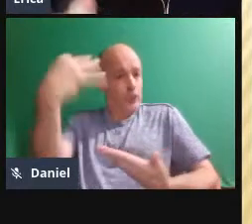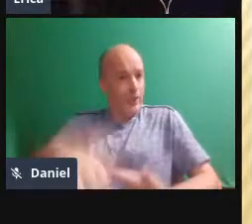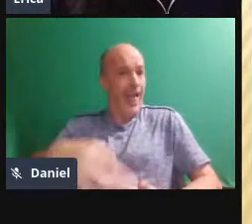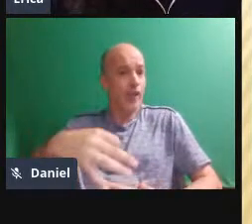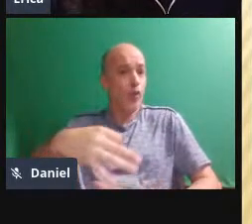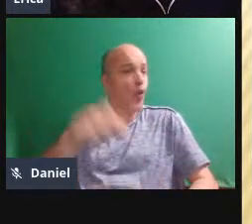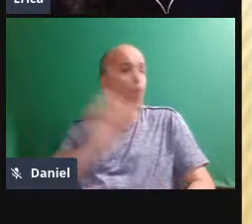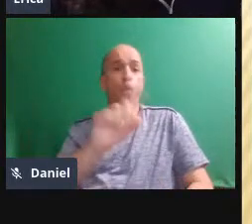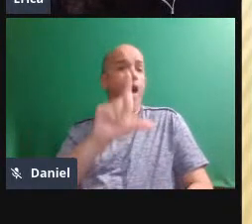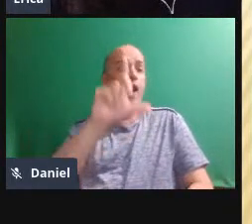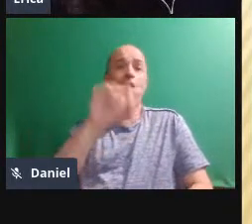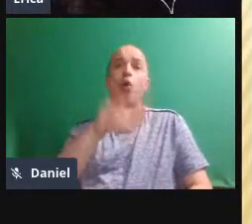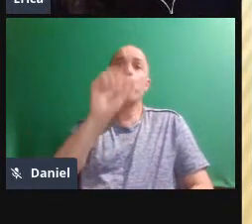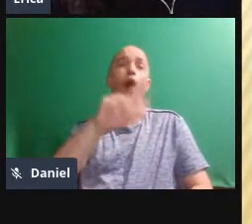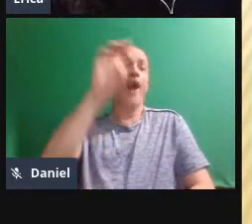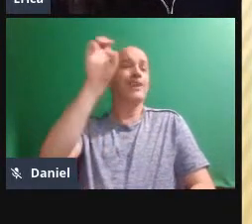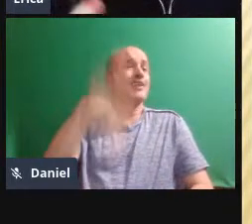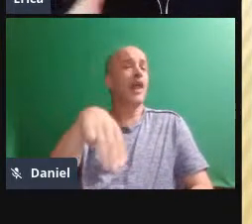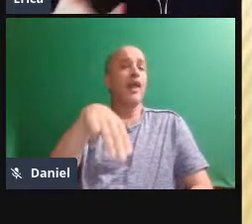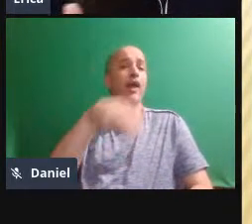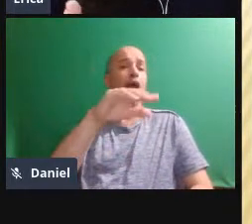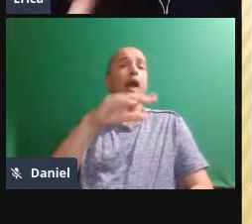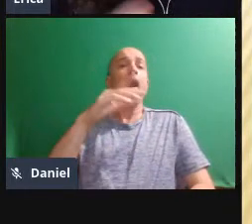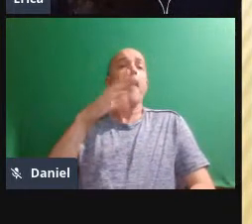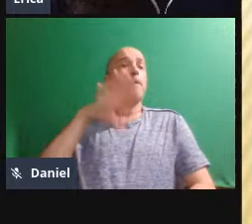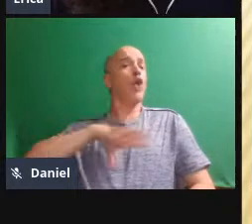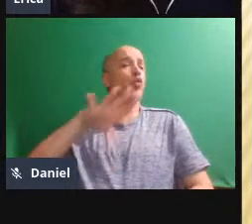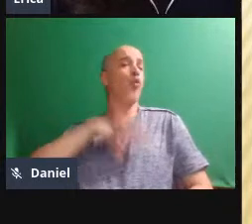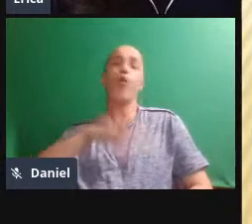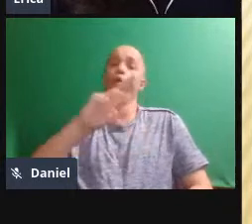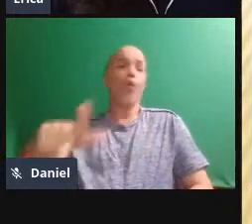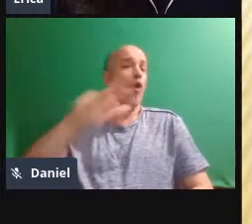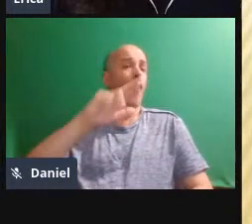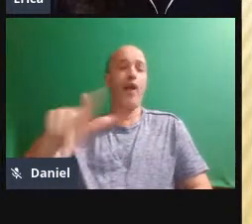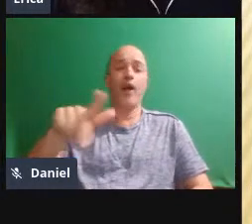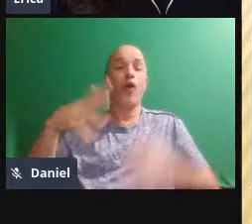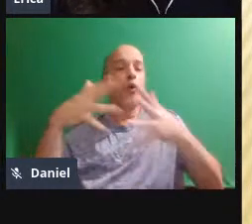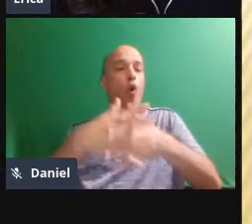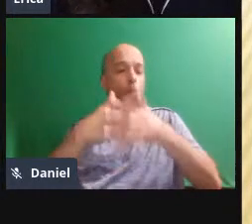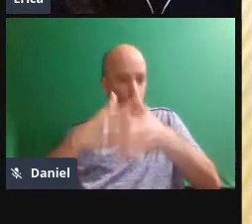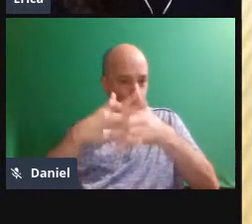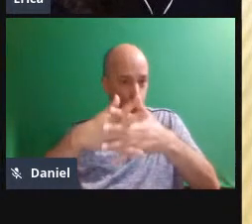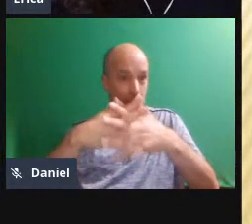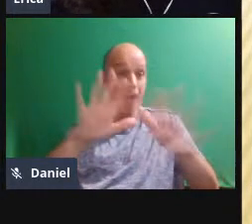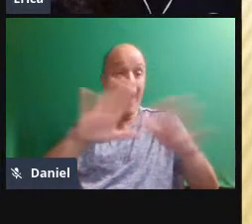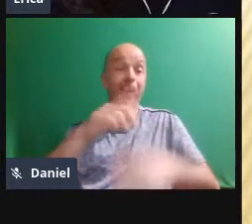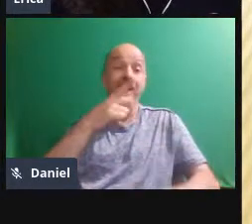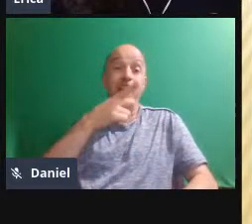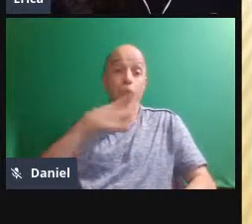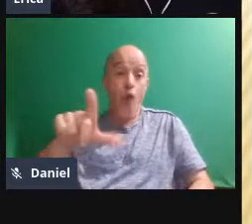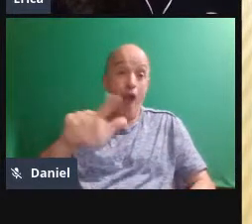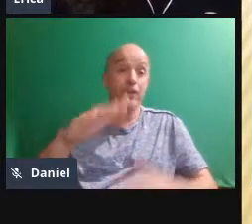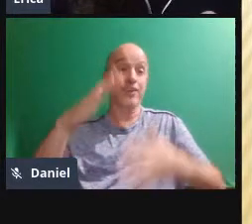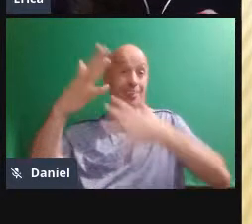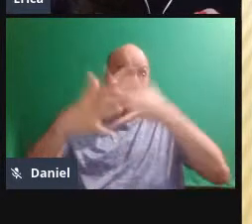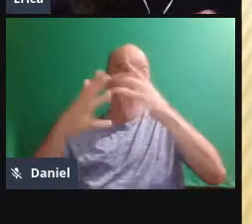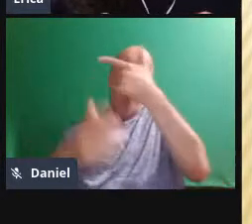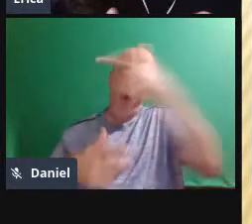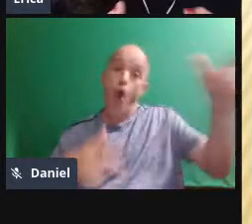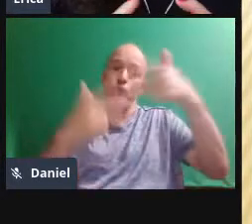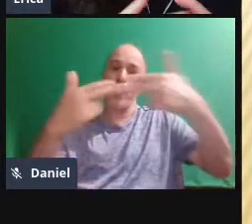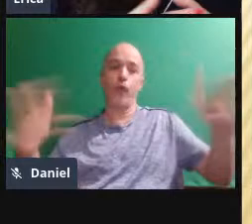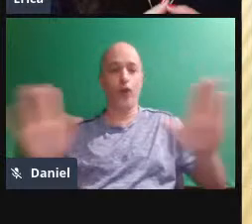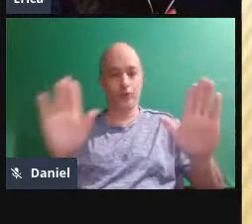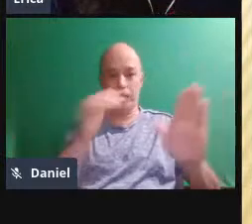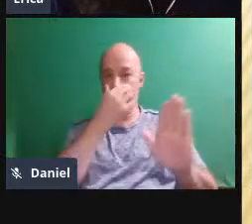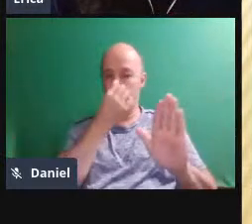língua portuguesa, tá certo. Não é linguagem portuguesa. É, ninguém fala assim. Ninguém